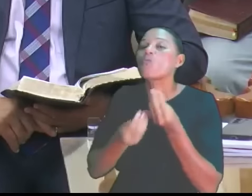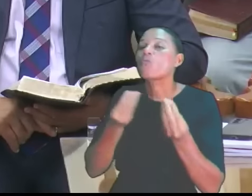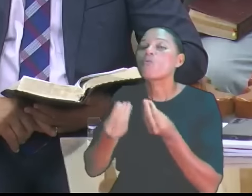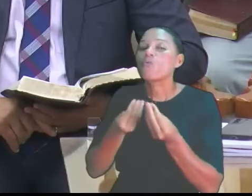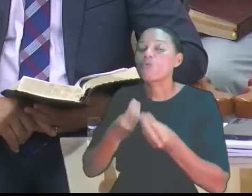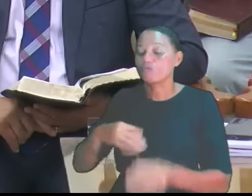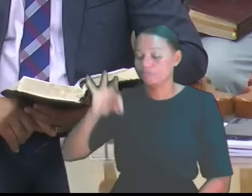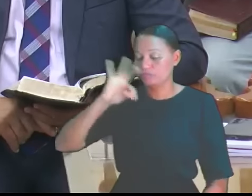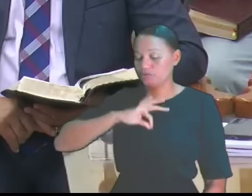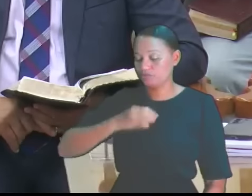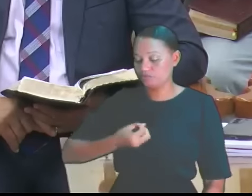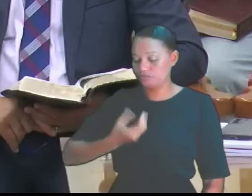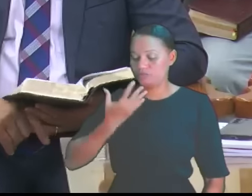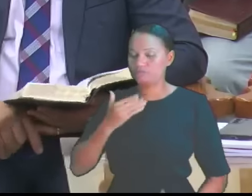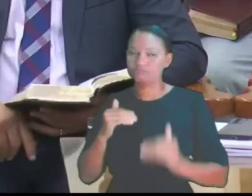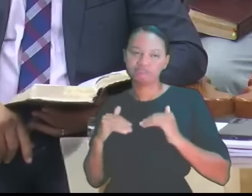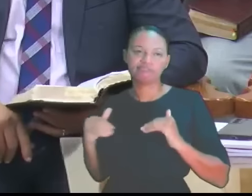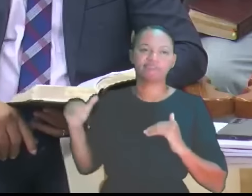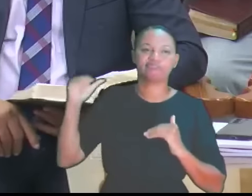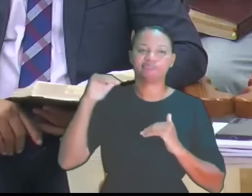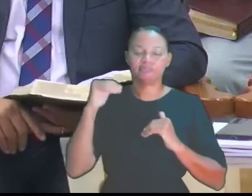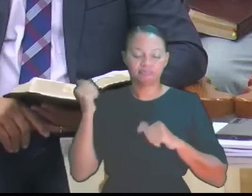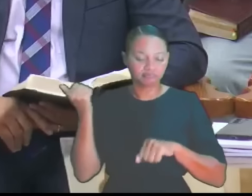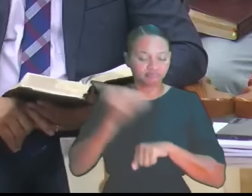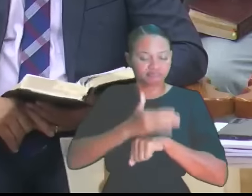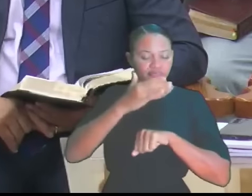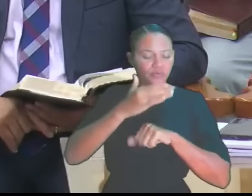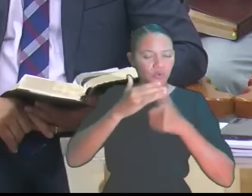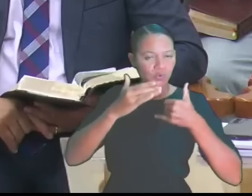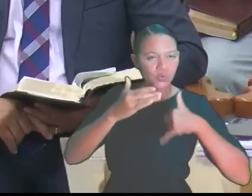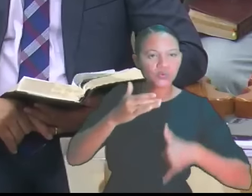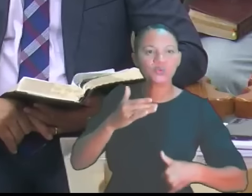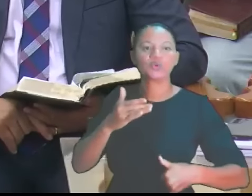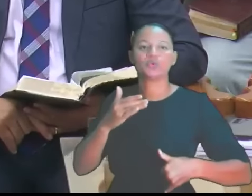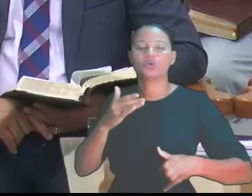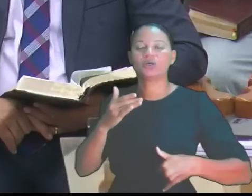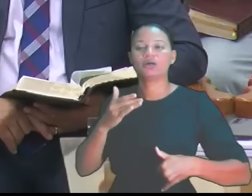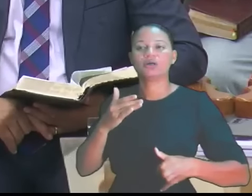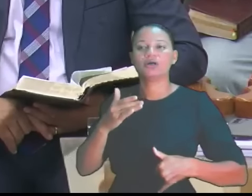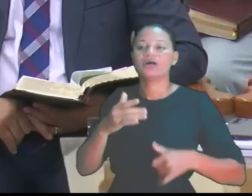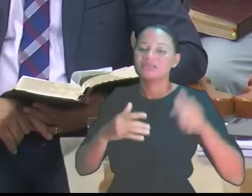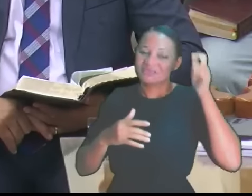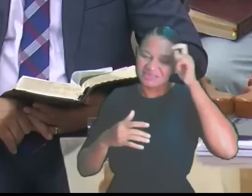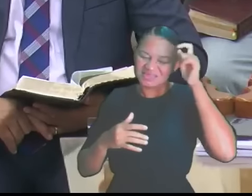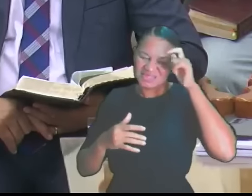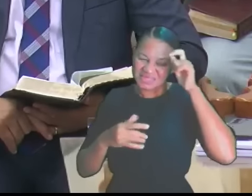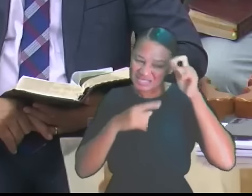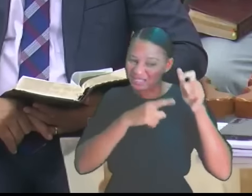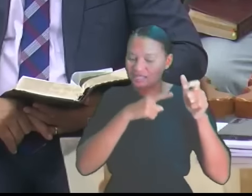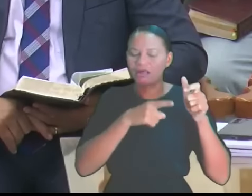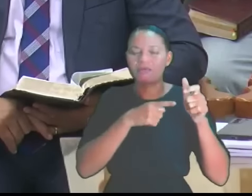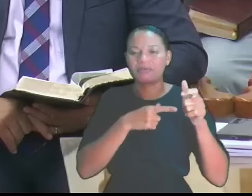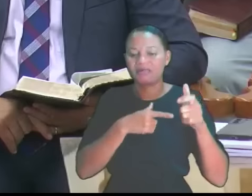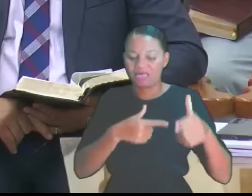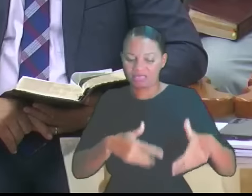Espírito superar isso. Mas Satanás de vez em quando quer mexer nesse negocinho que ele foi refém dele.